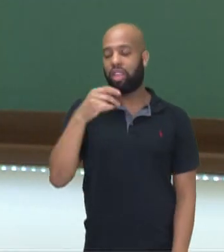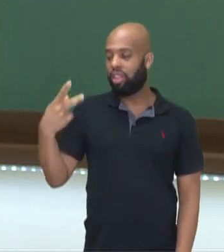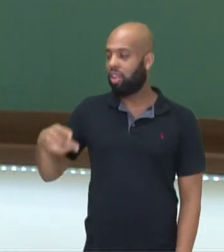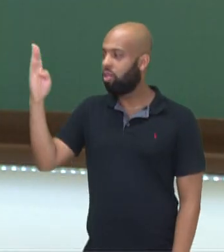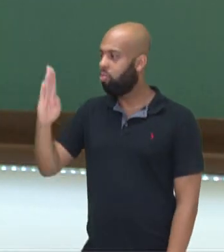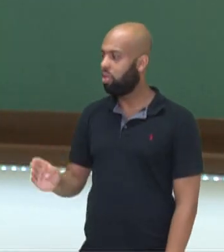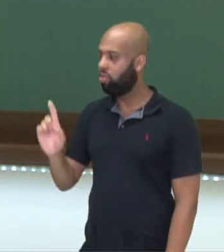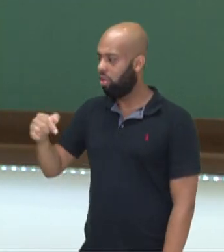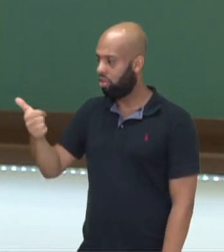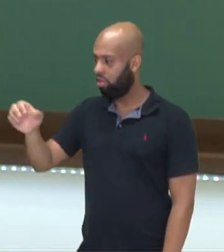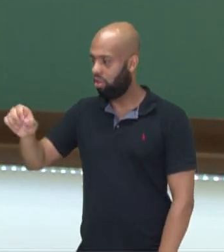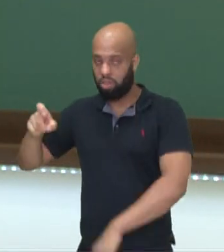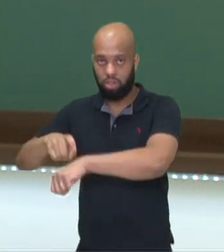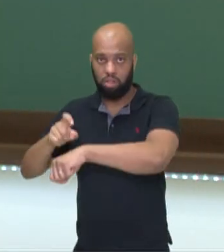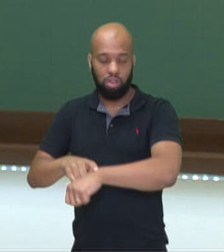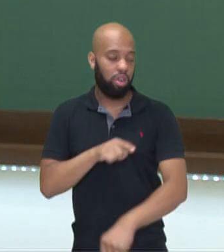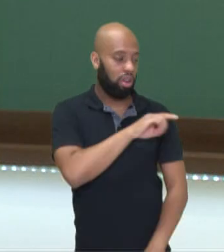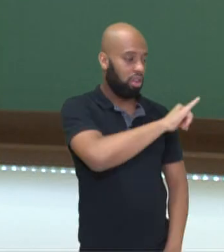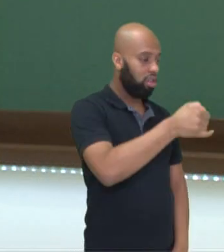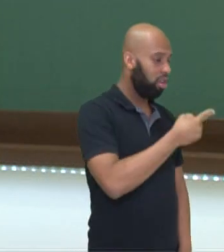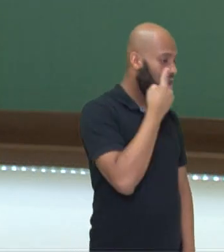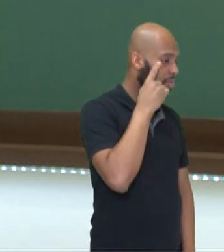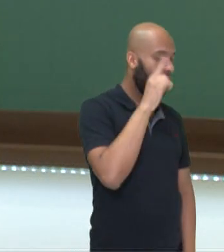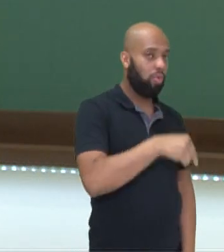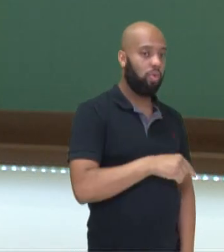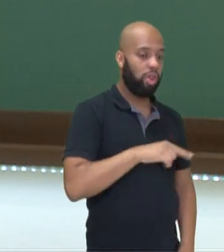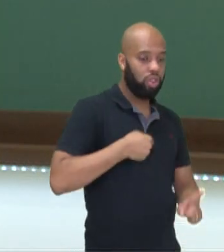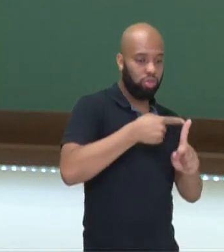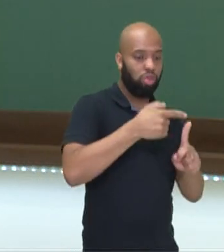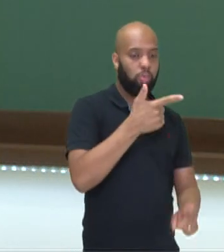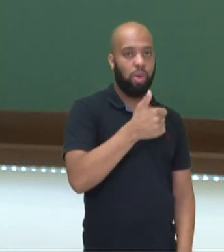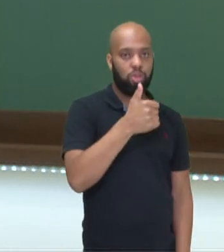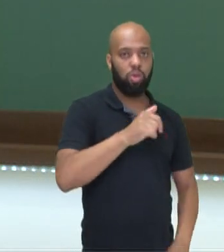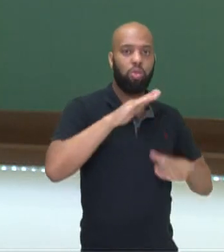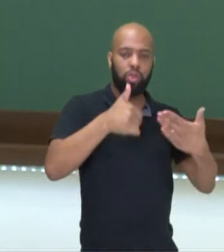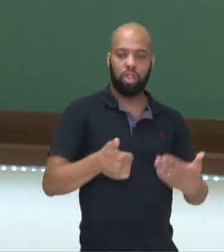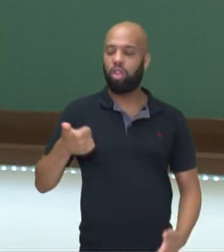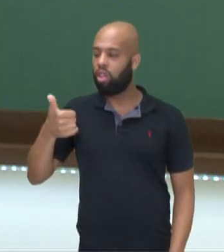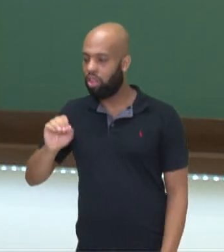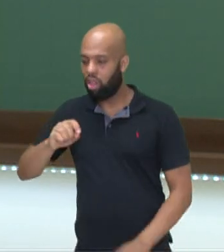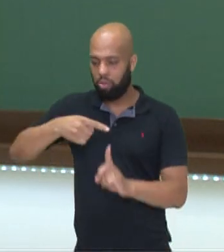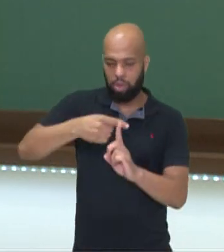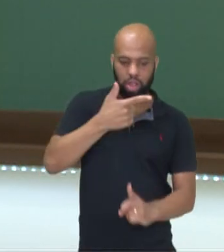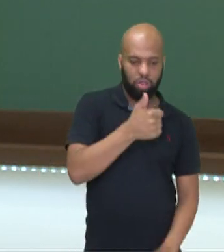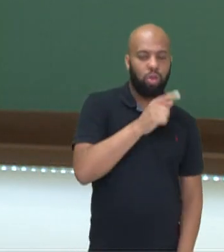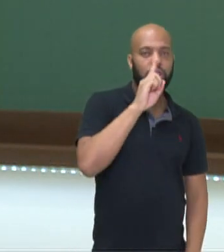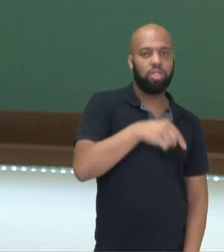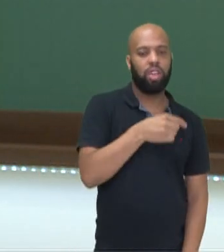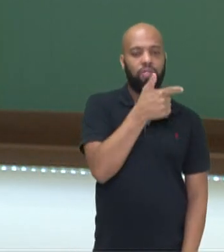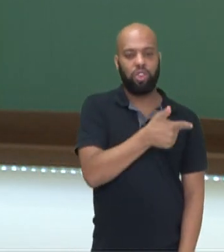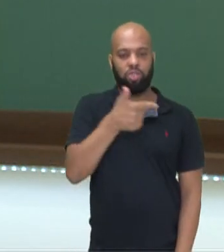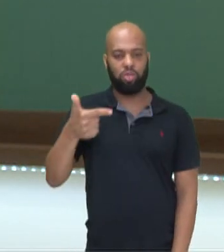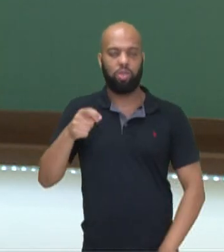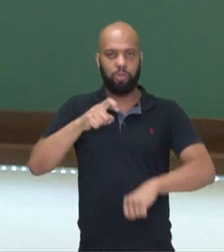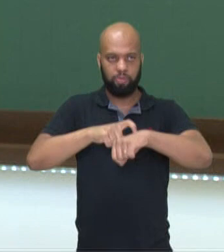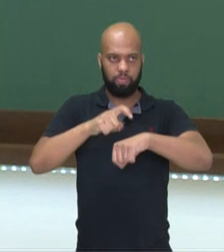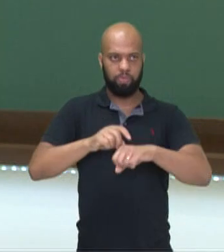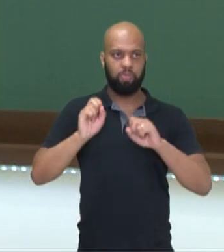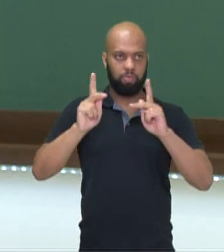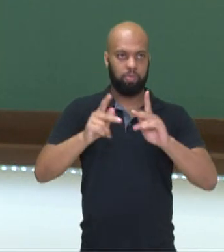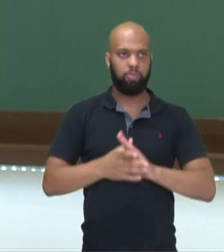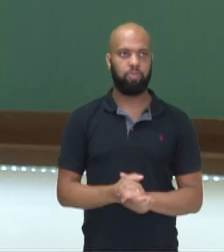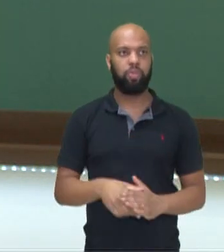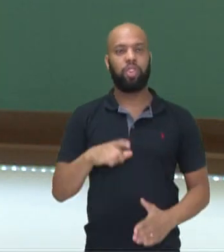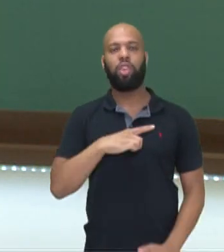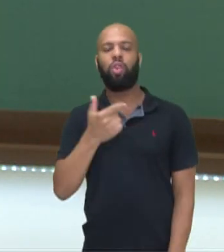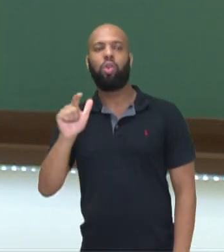Brasil forem 10 horas, lá no Japão serão 12 horas a mais. 10 mais 12, 22 horas. Ok?